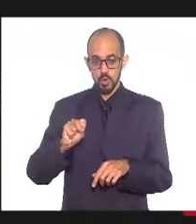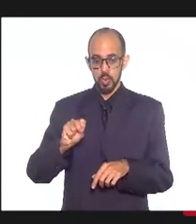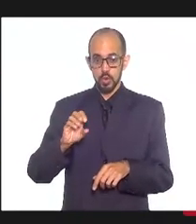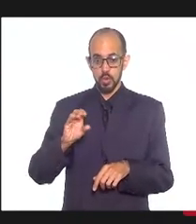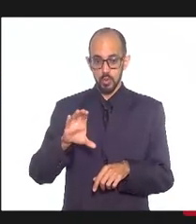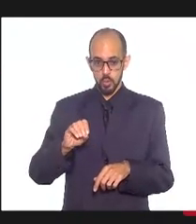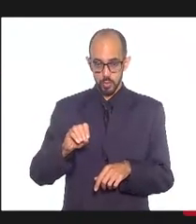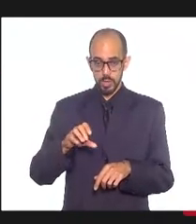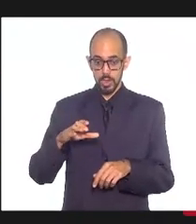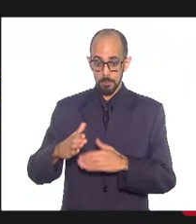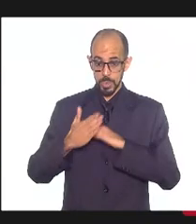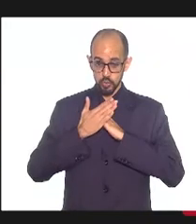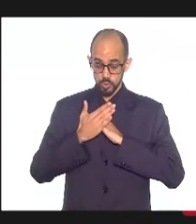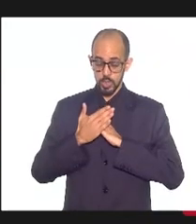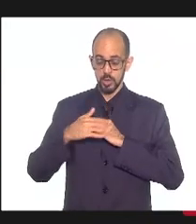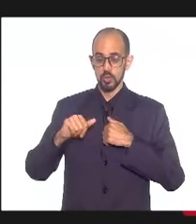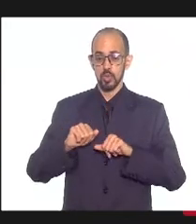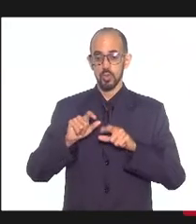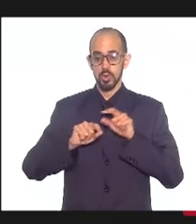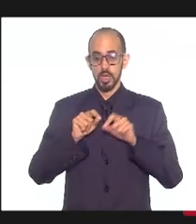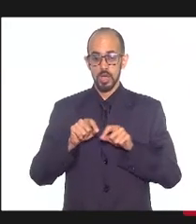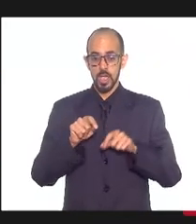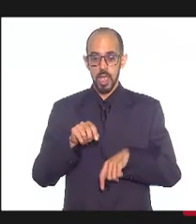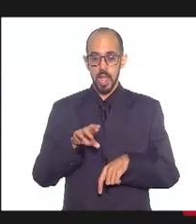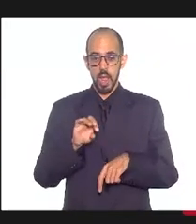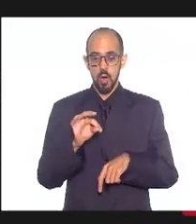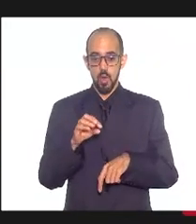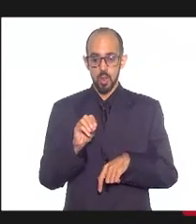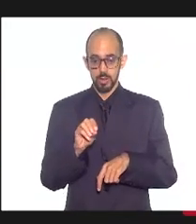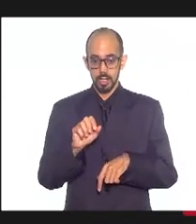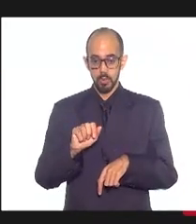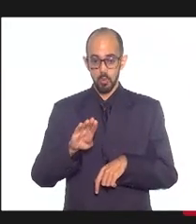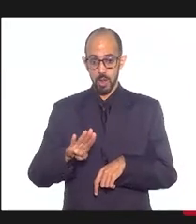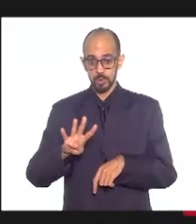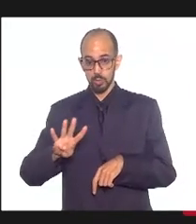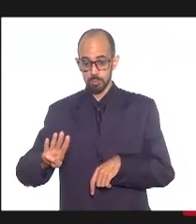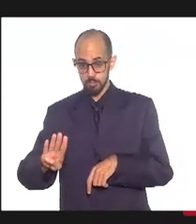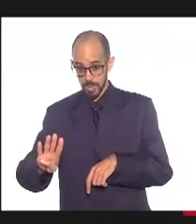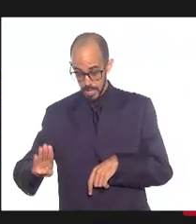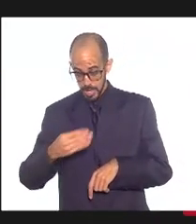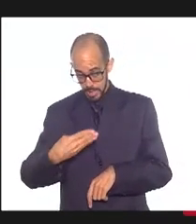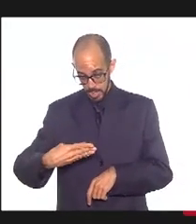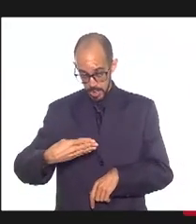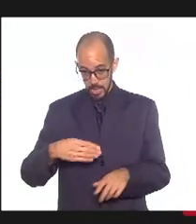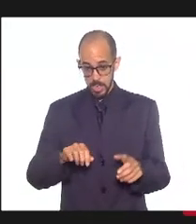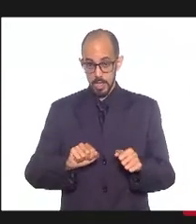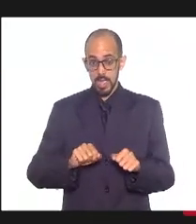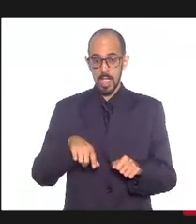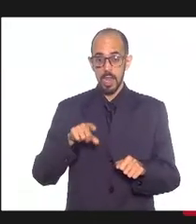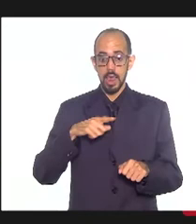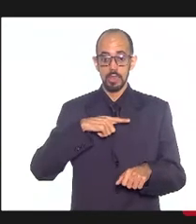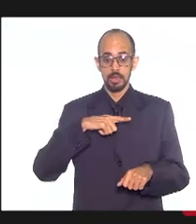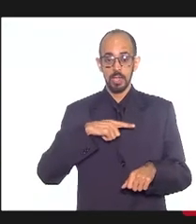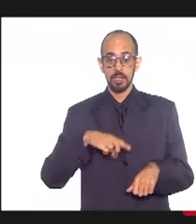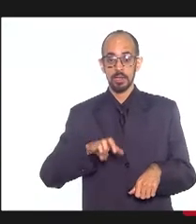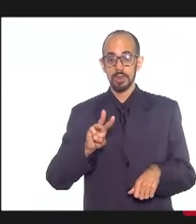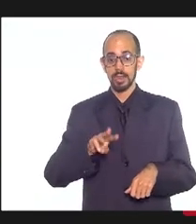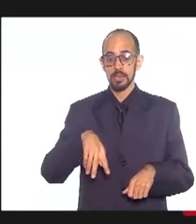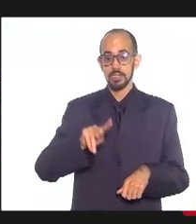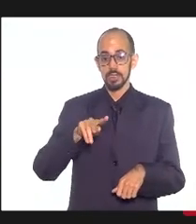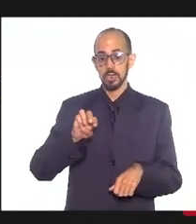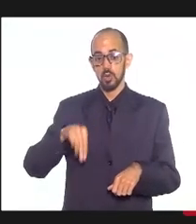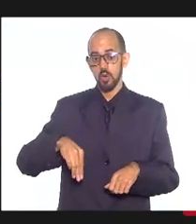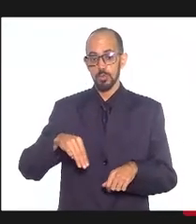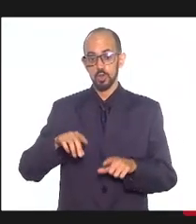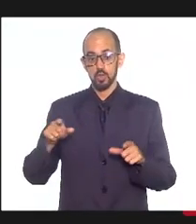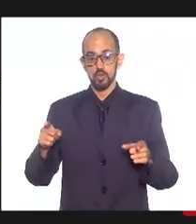que a Rota 4B, entrando para o Rio de Janeiro, por Itaguaí, ela chega a ser 3 quilômetros mais próxima do que entrando para São Paulo. Em Itaguaí,